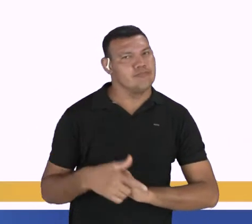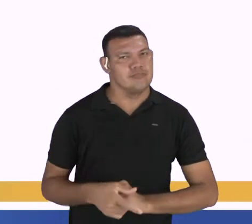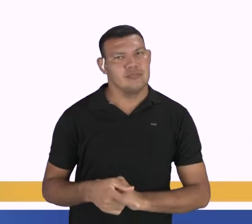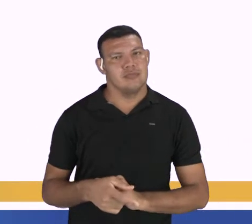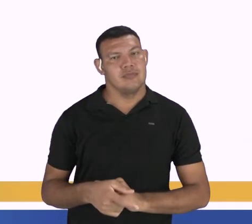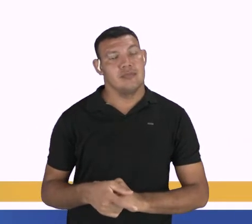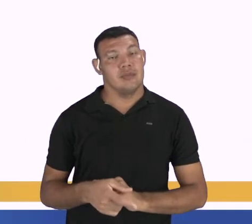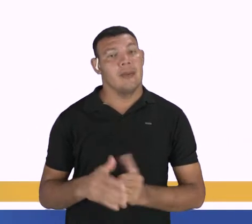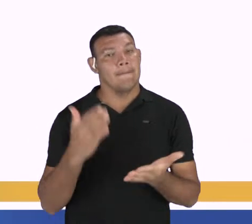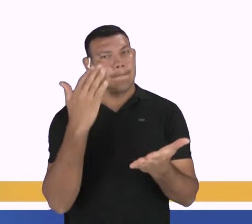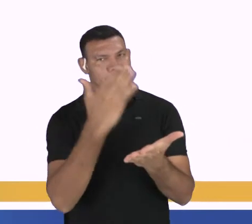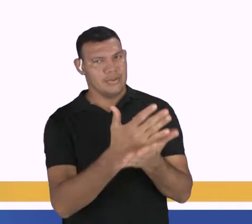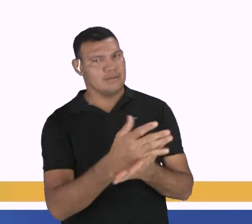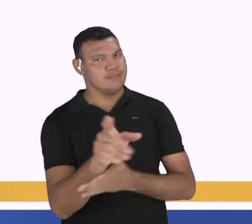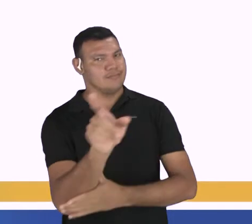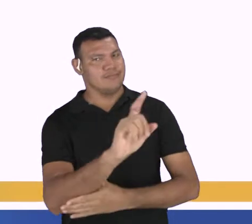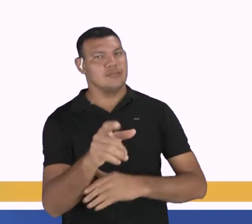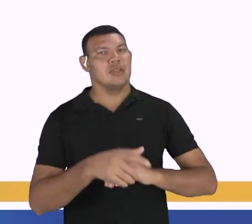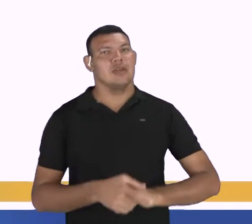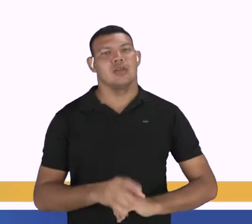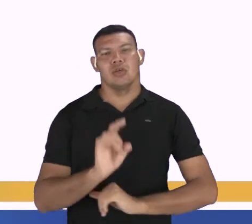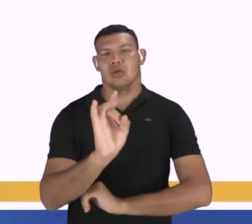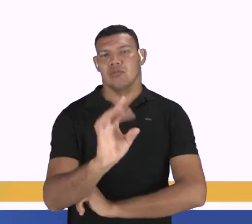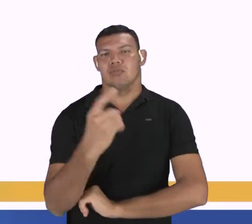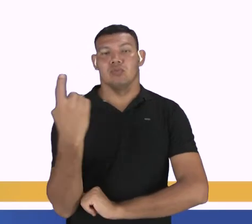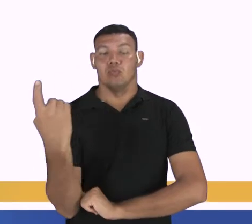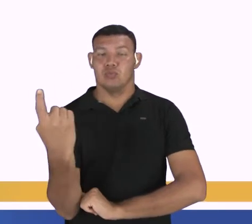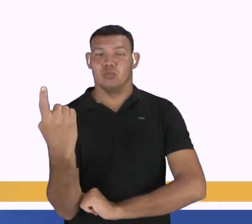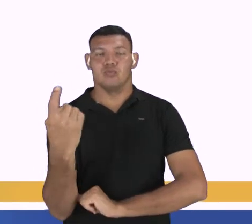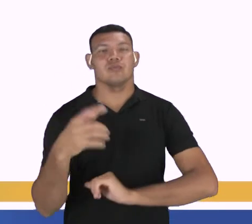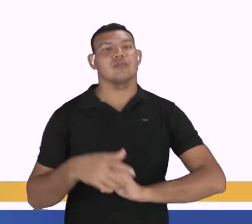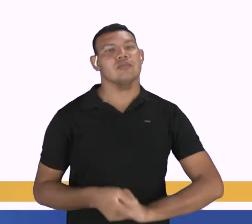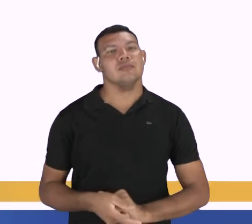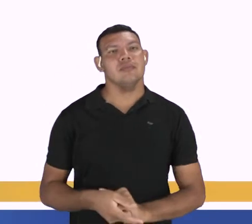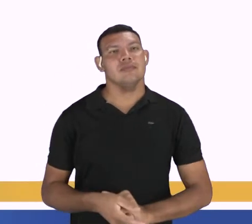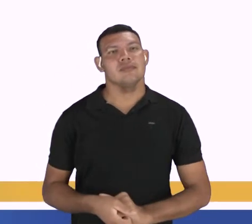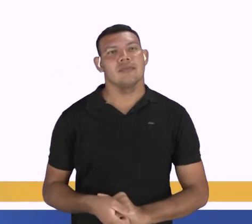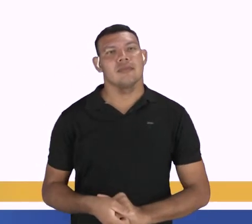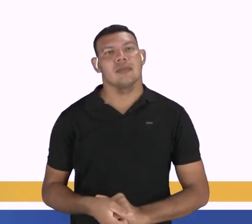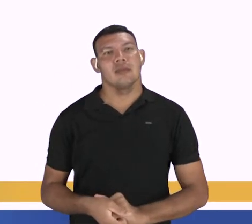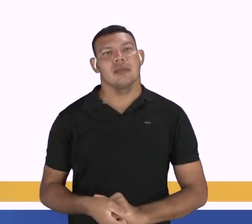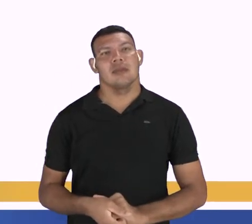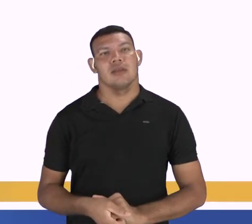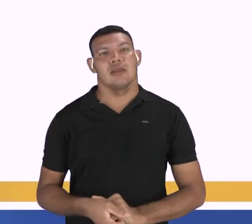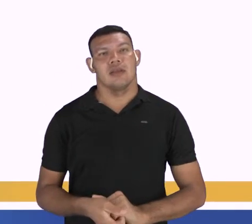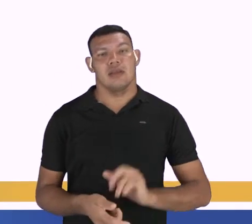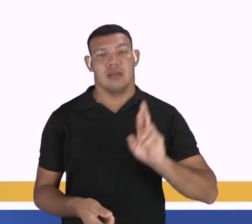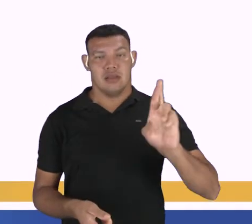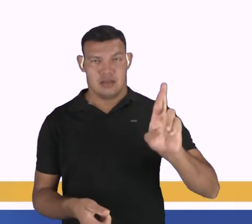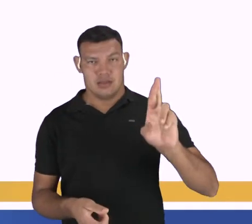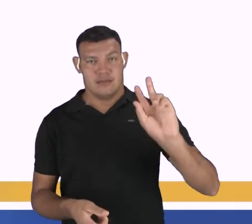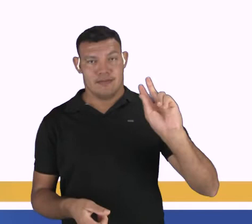volta. Então nesse caso aí nós temos somente um ângulo raso, que é o ângulo